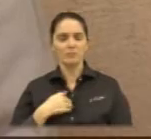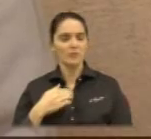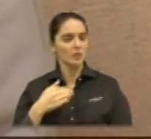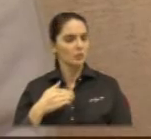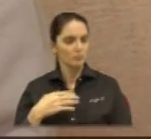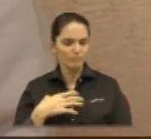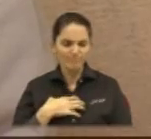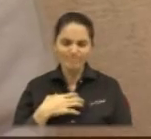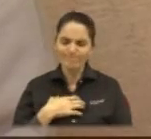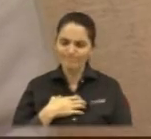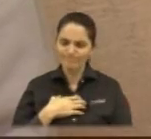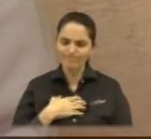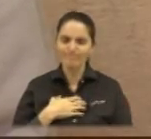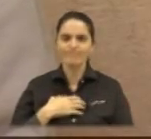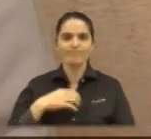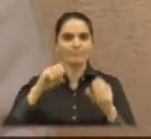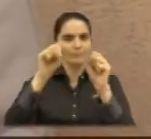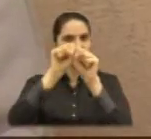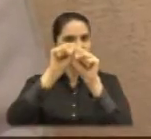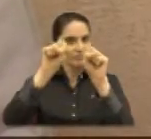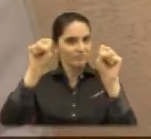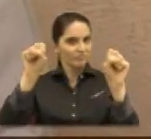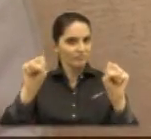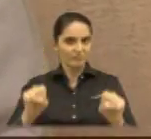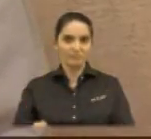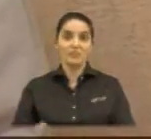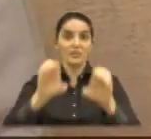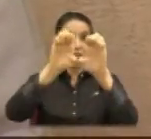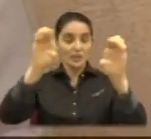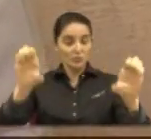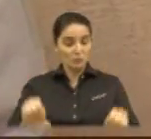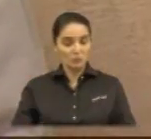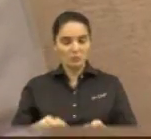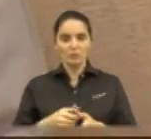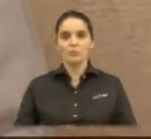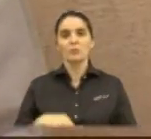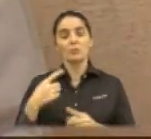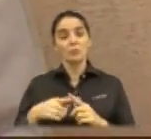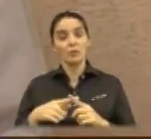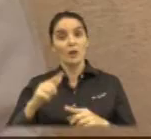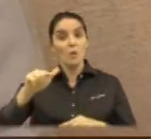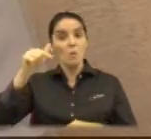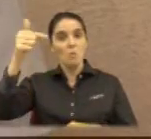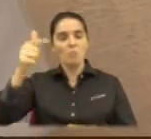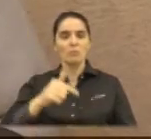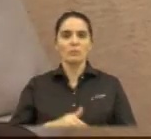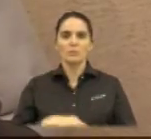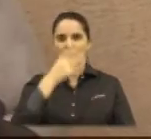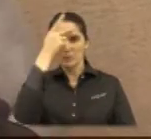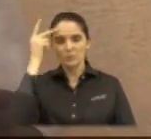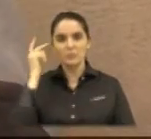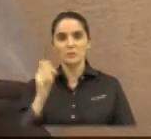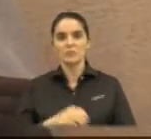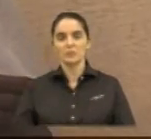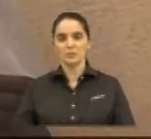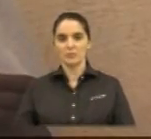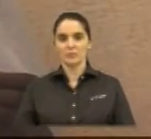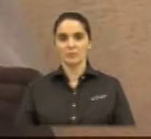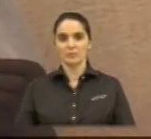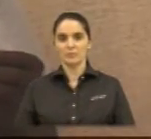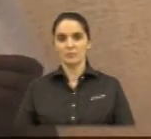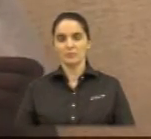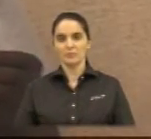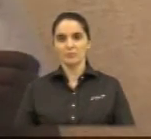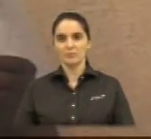continuar na disputa, não com ela, mas com outras pessoas, né, que isso é importante. A presença de